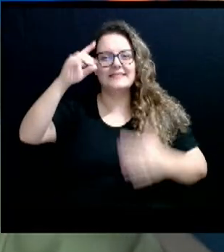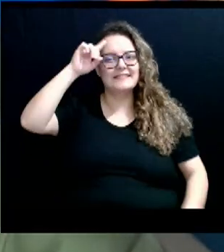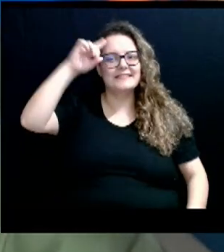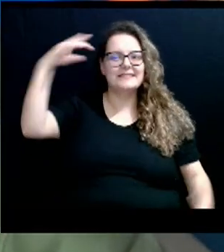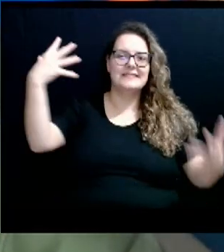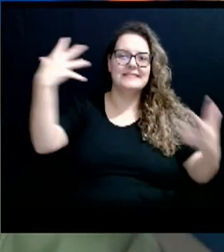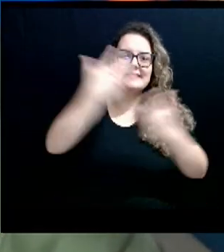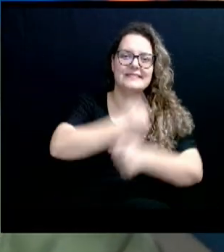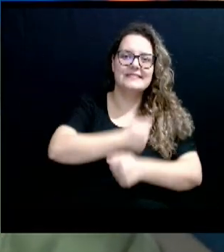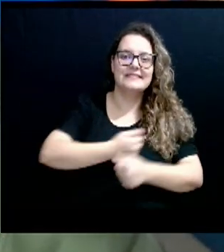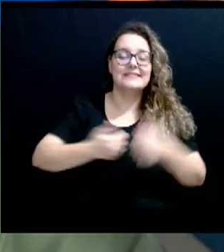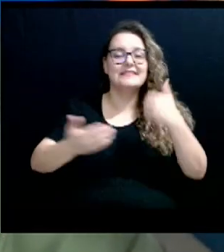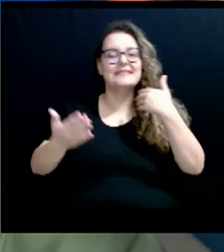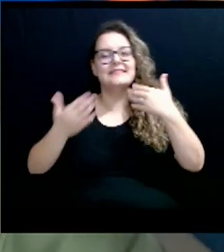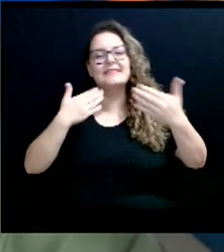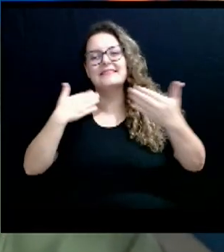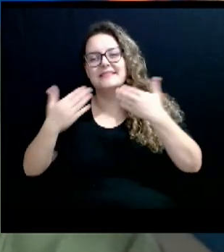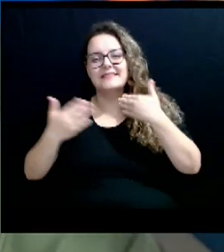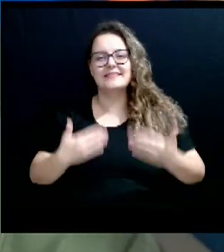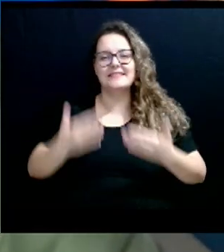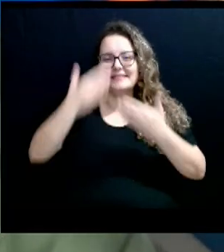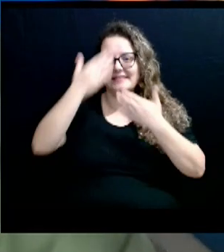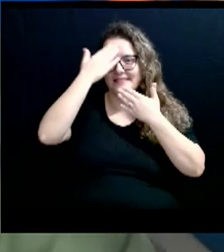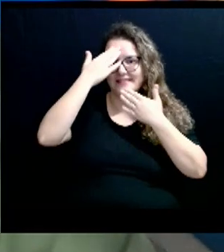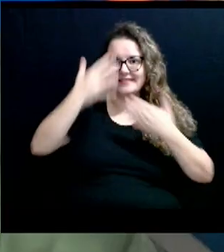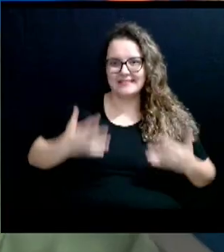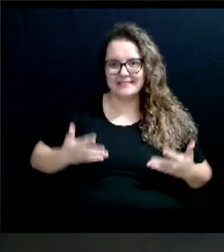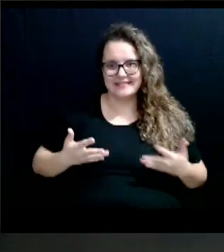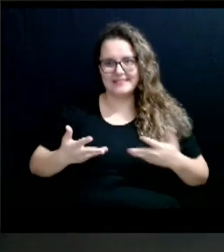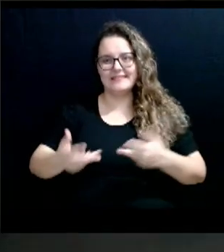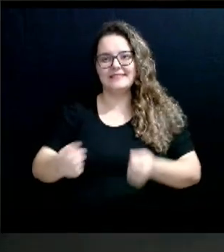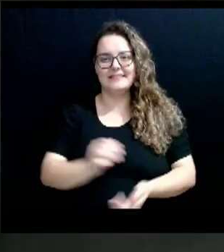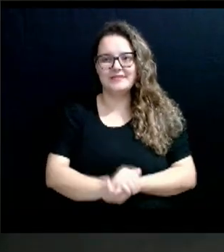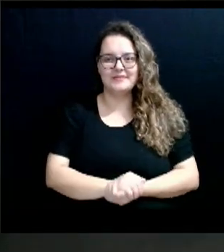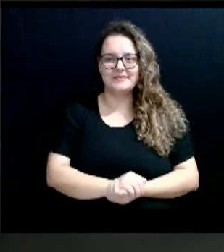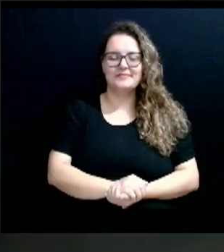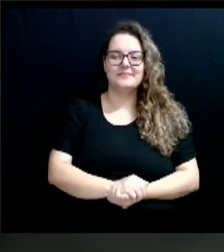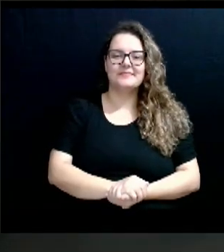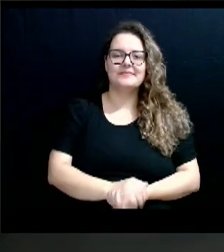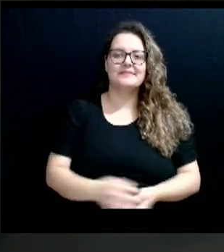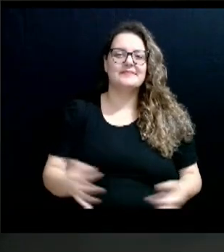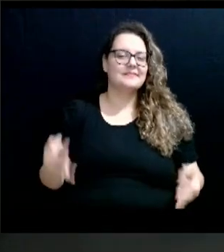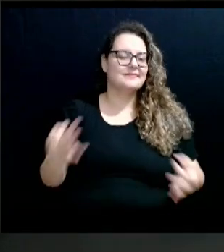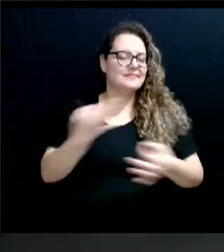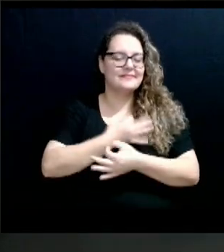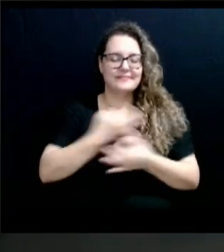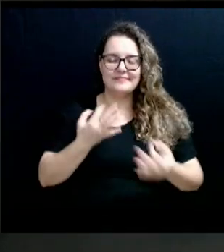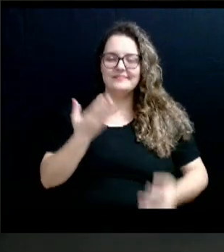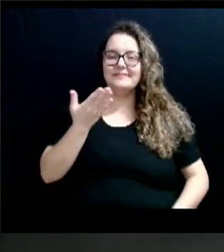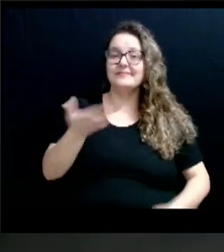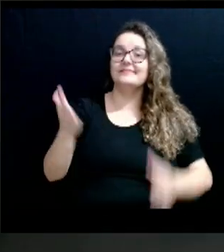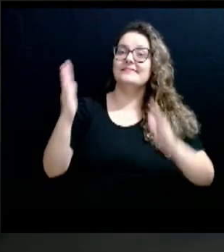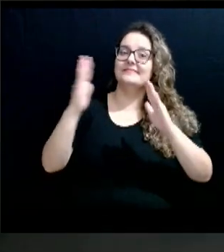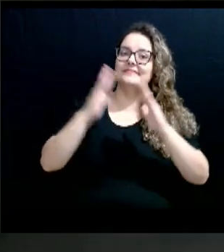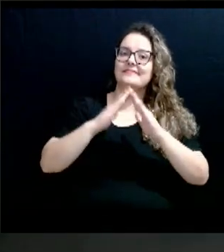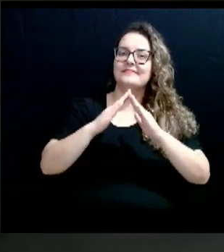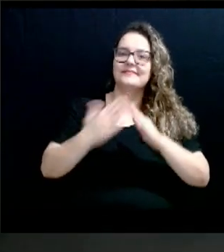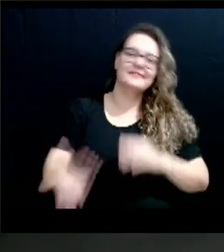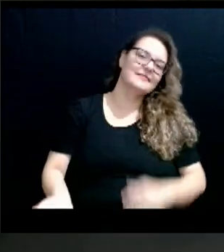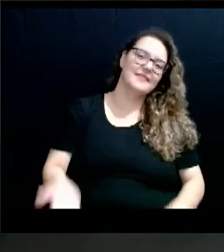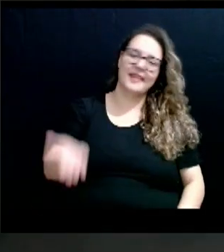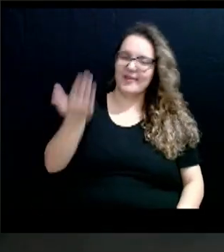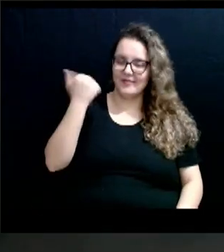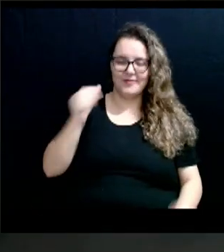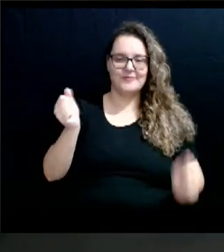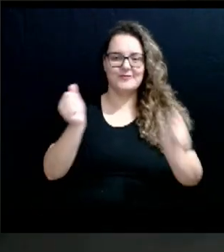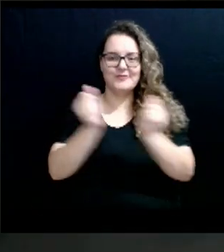conversar aqui. Muito obrigada pelo convite. Sensacional! E você de casa, embarque nessa